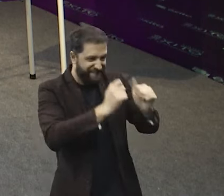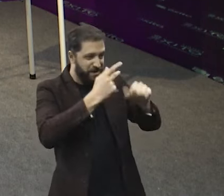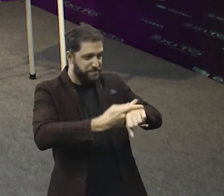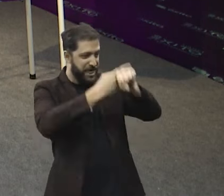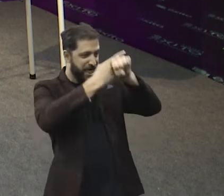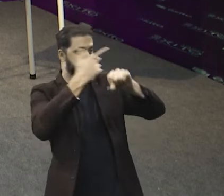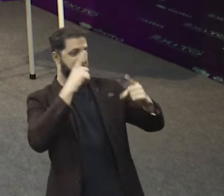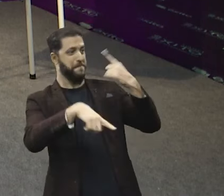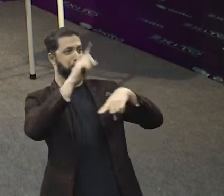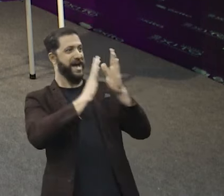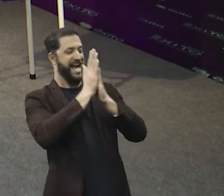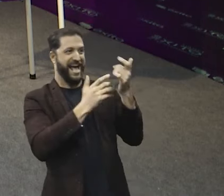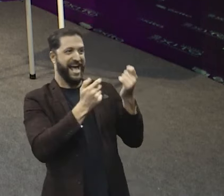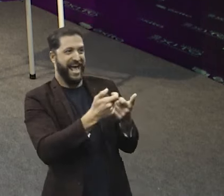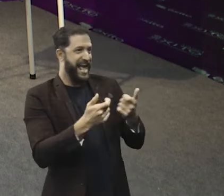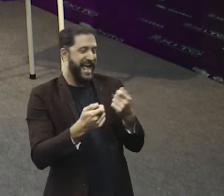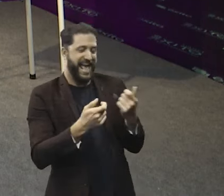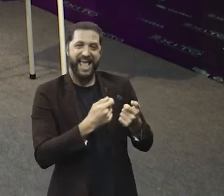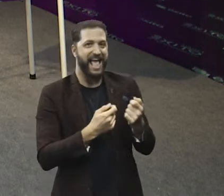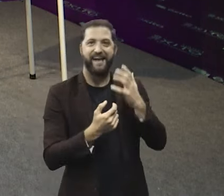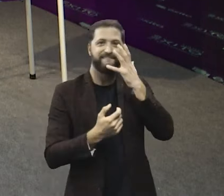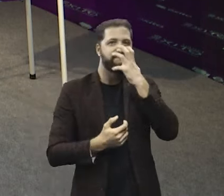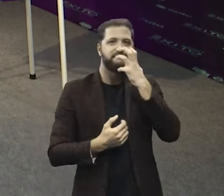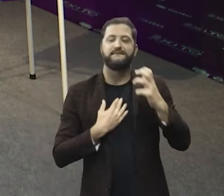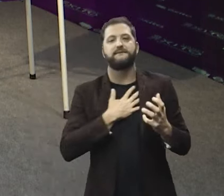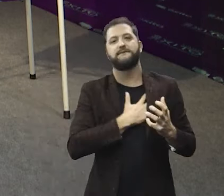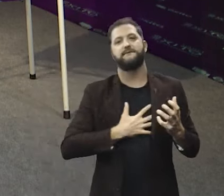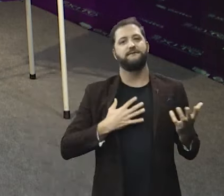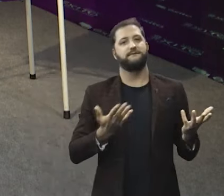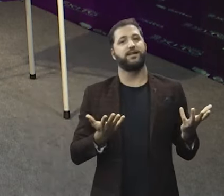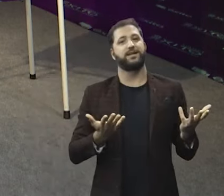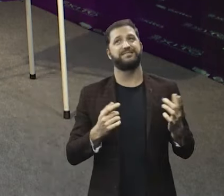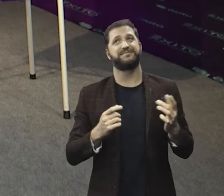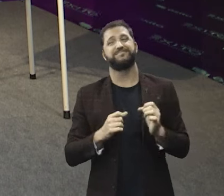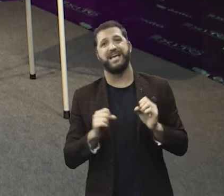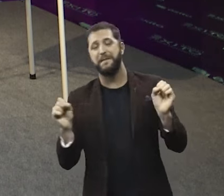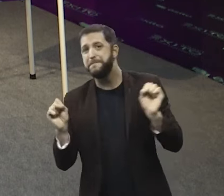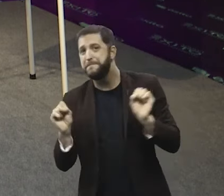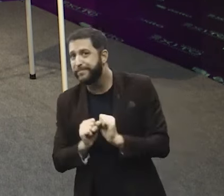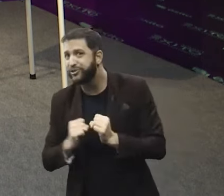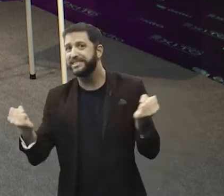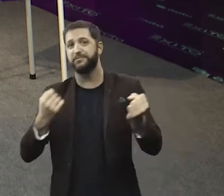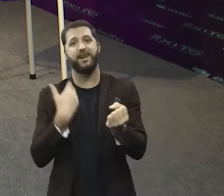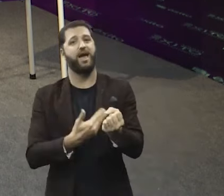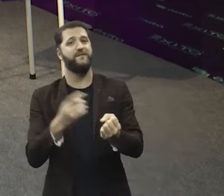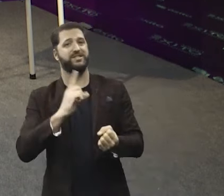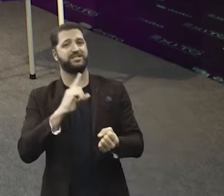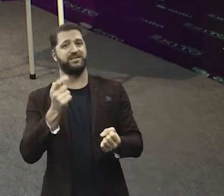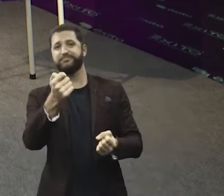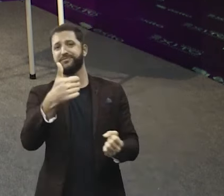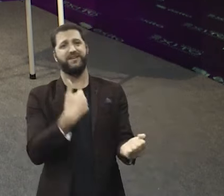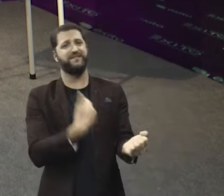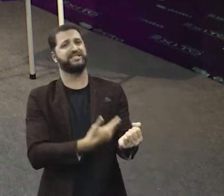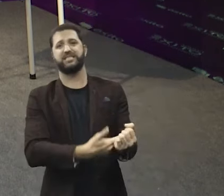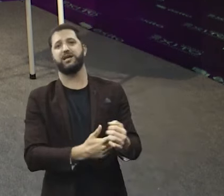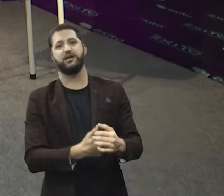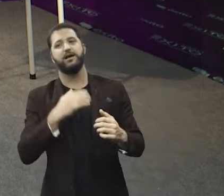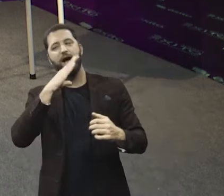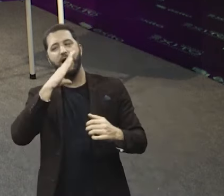assim é quase que impossível de verdade não viciar Principalmente um jovem o adulto ele já